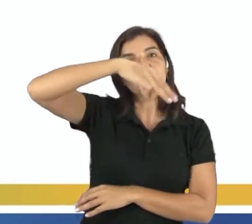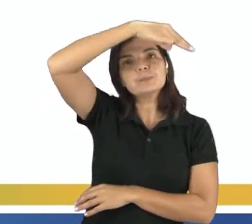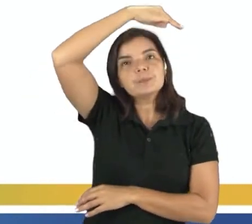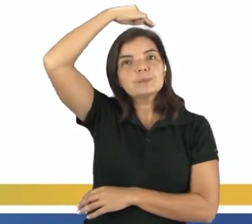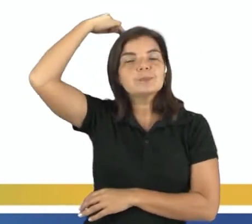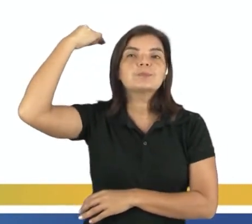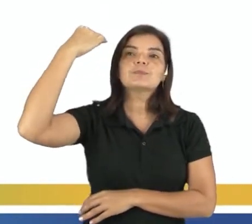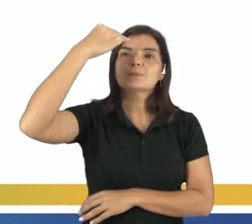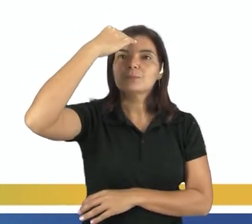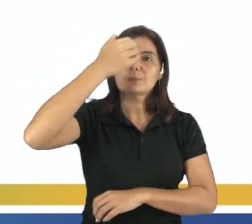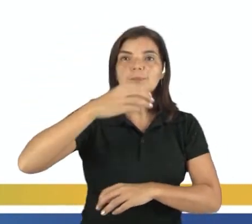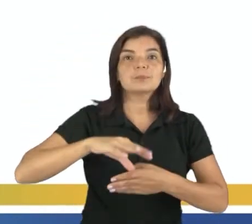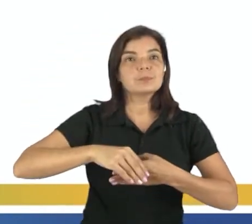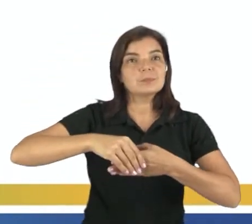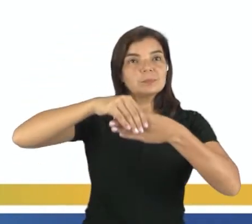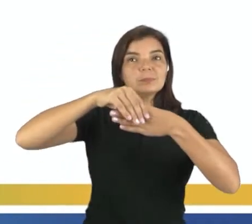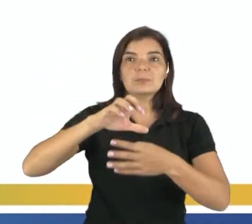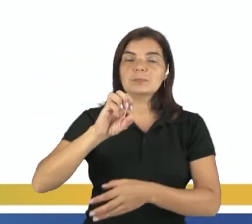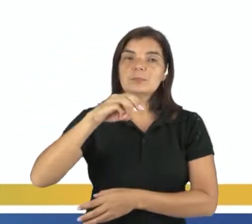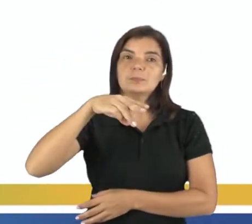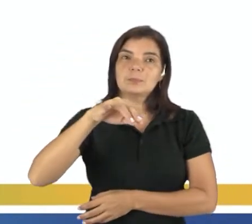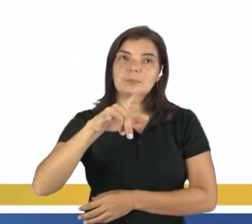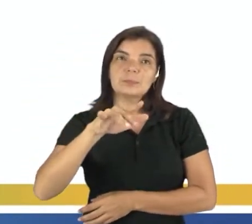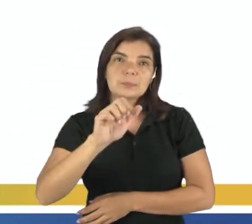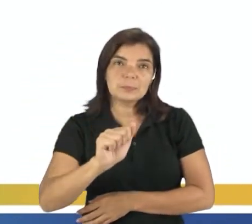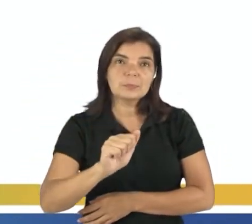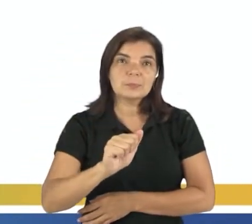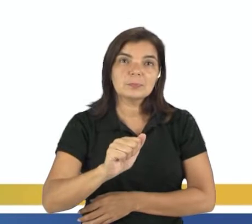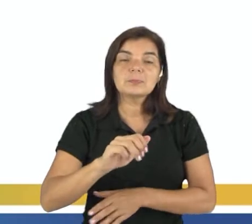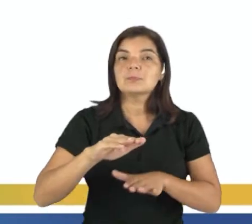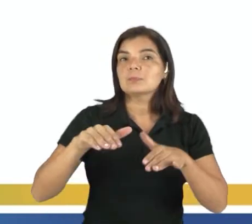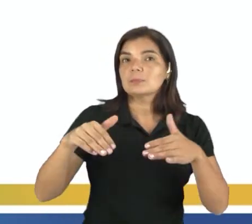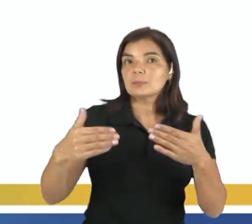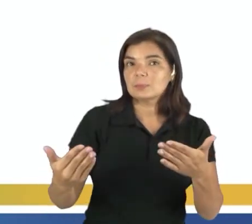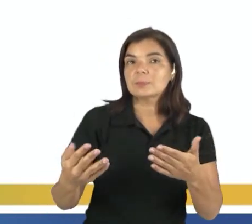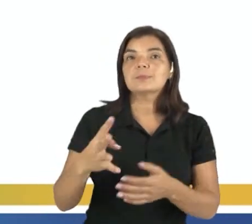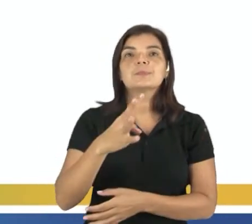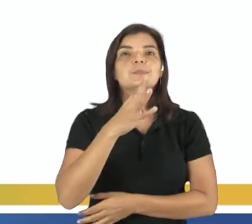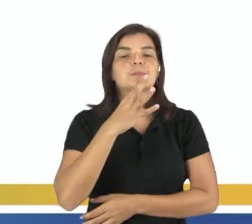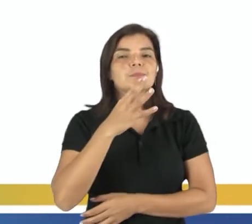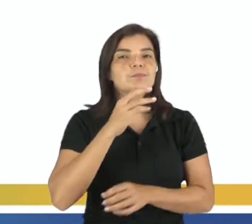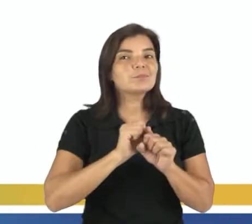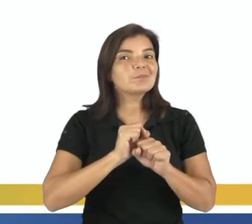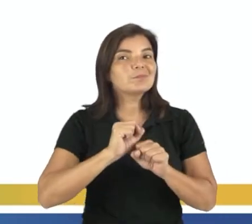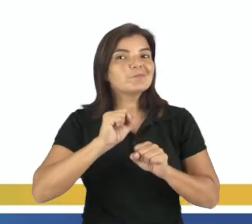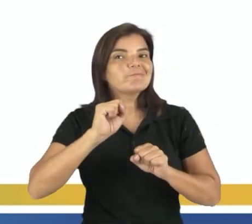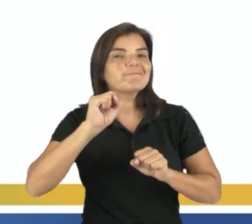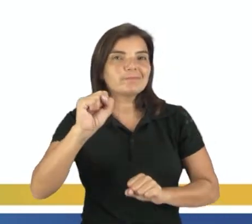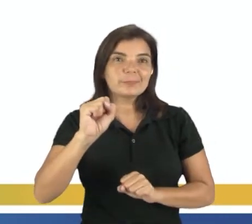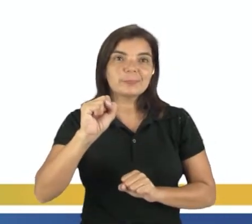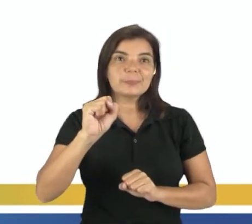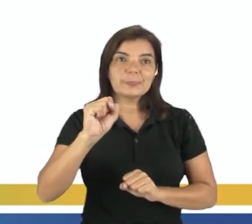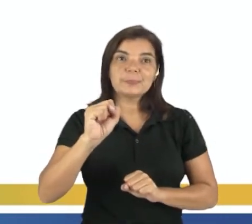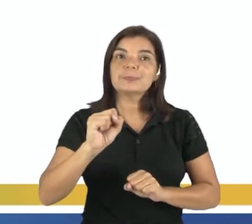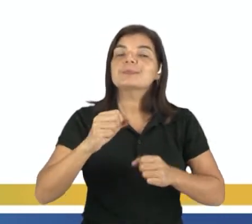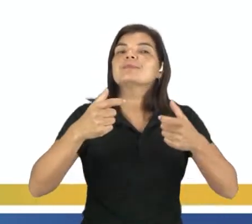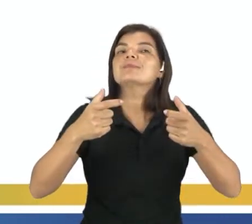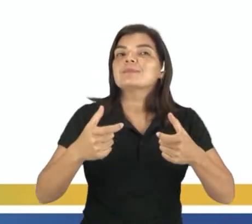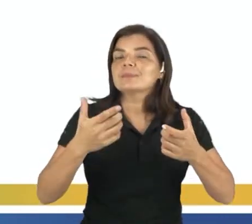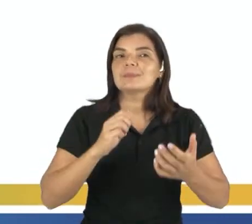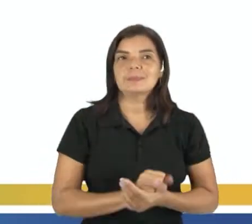como Revolução Mexicana, liderada por Emiliano Zapata. Este, por sua vez, é considerado um herói no